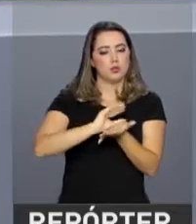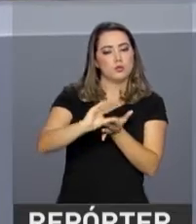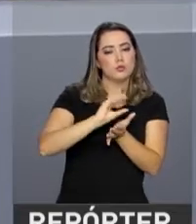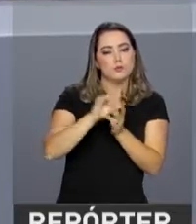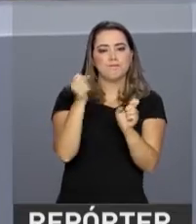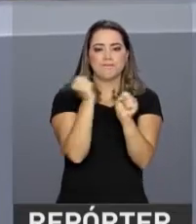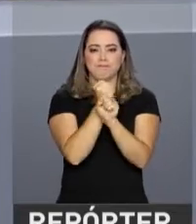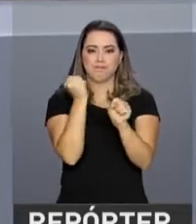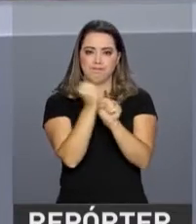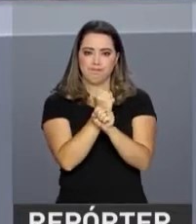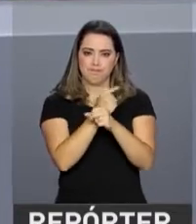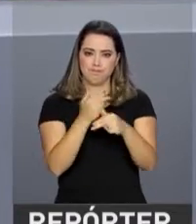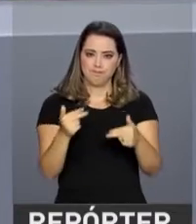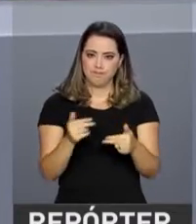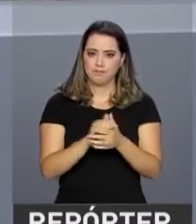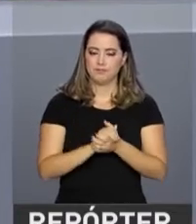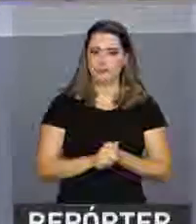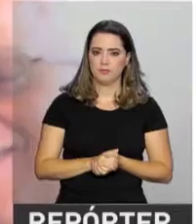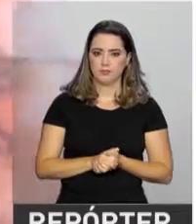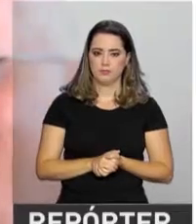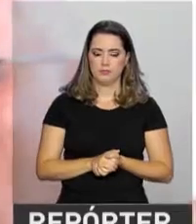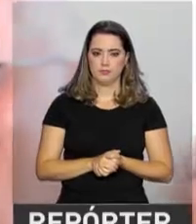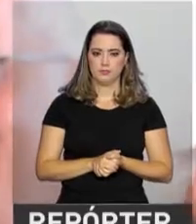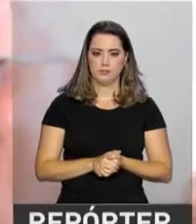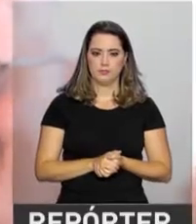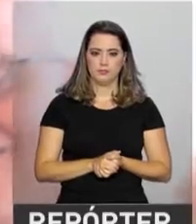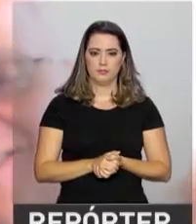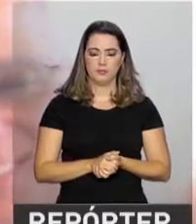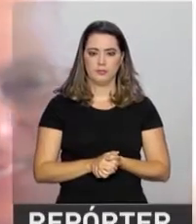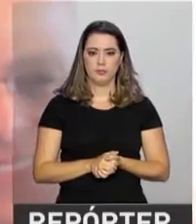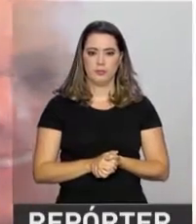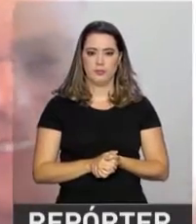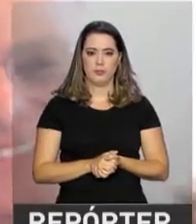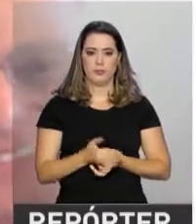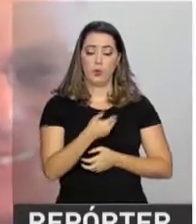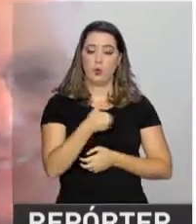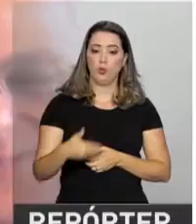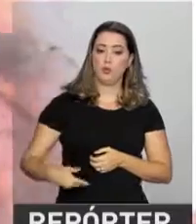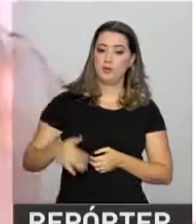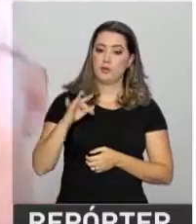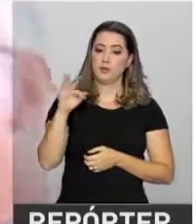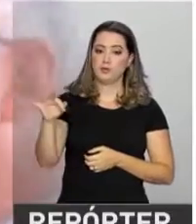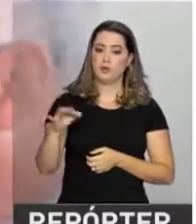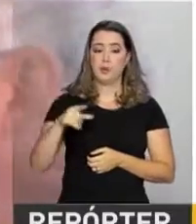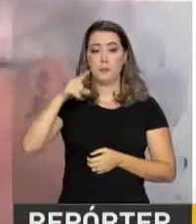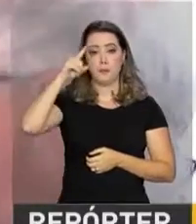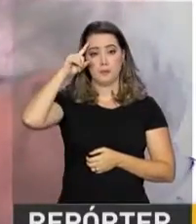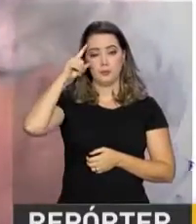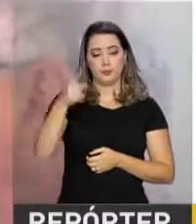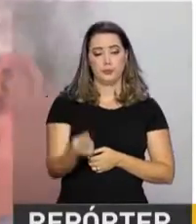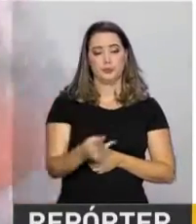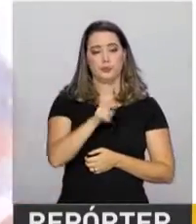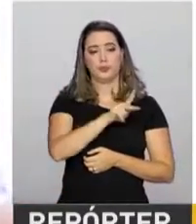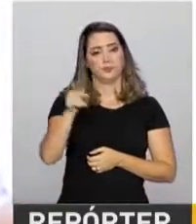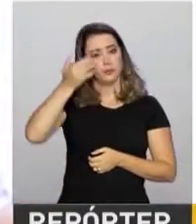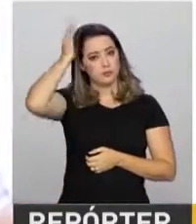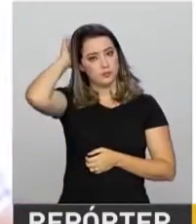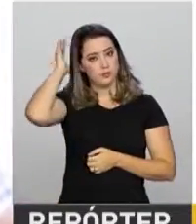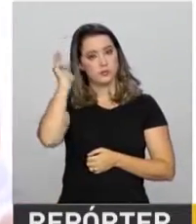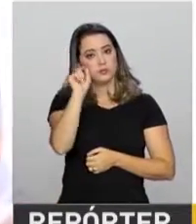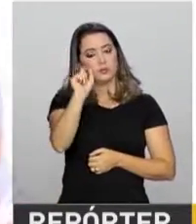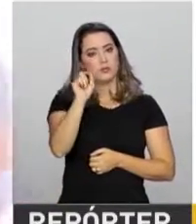de infraestrutura o governo federal sobre a determinação do nosso presidente michel